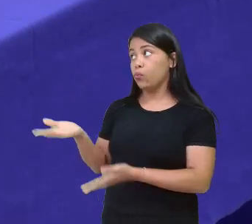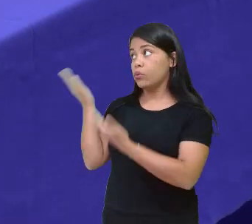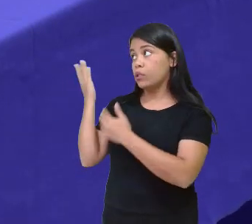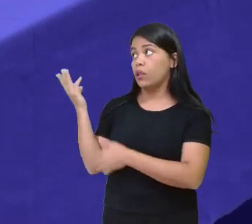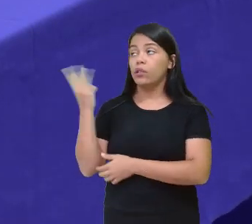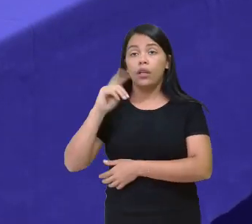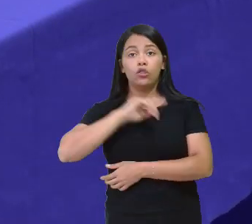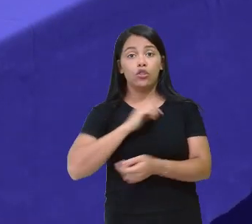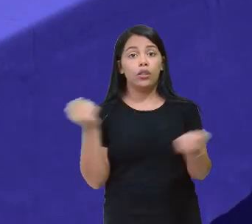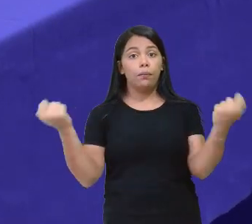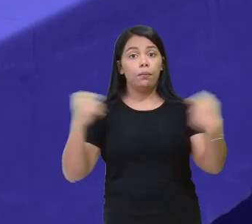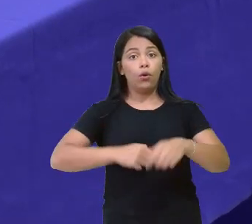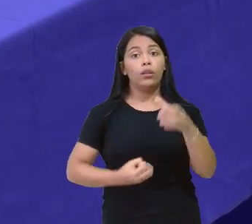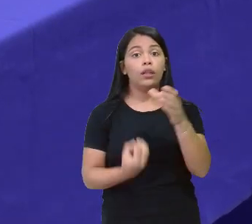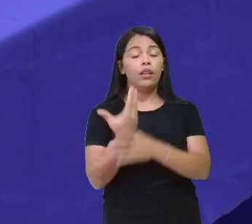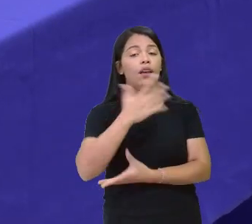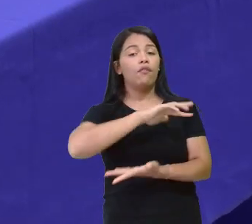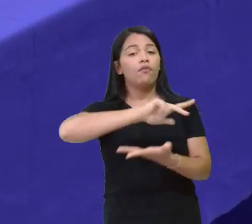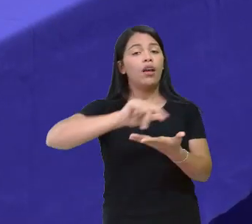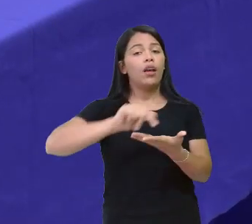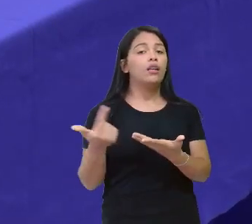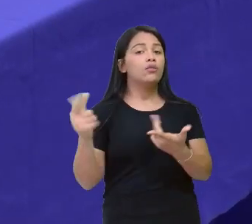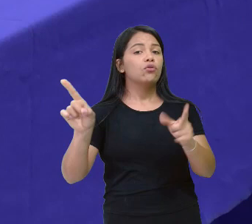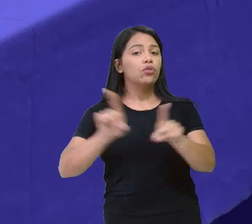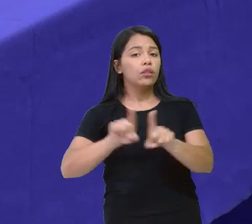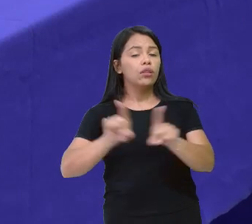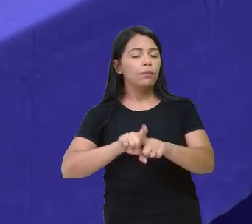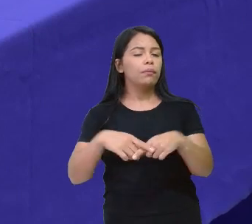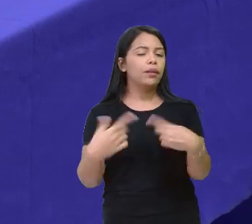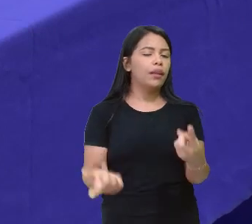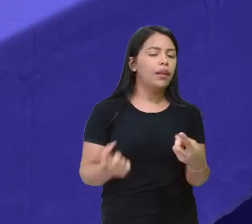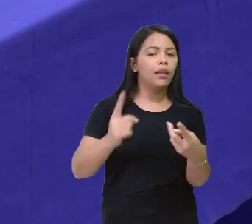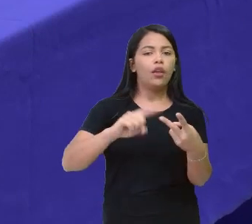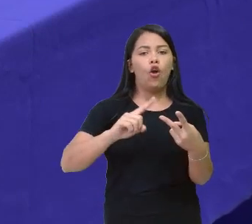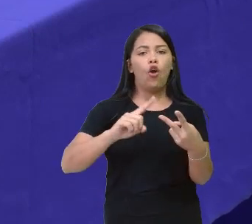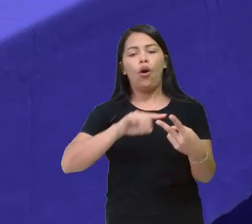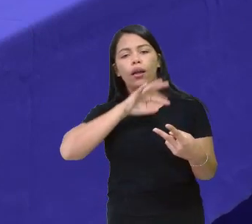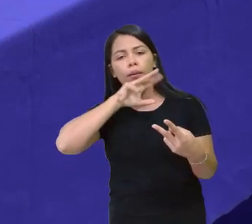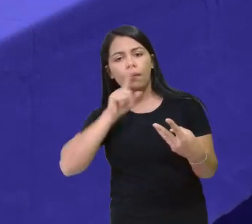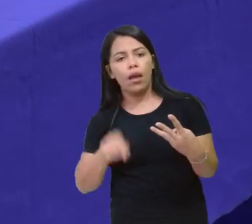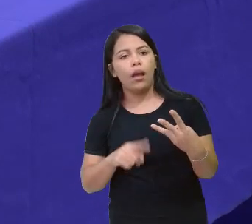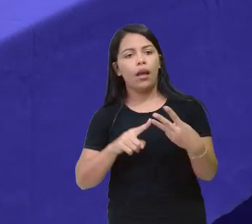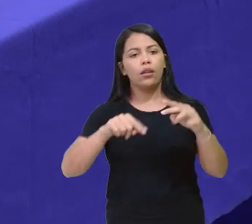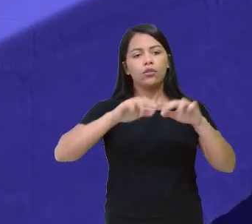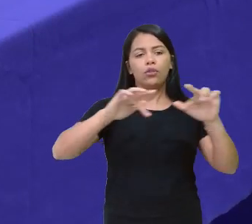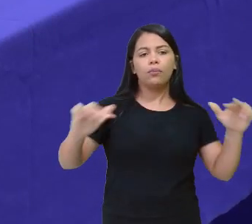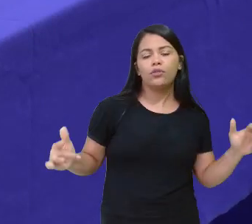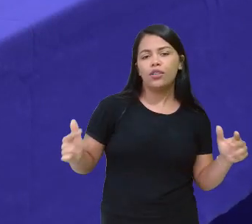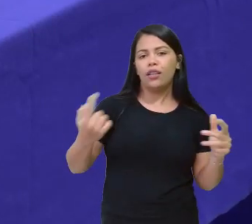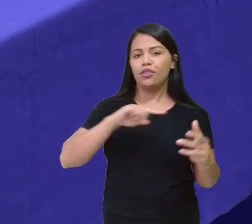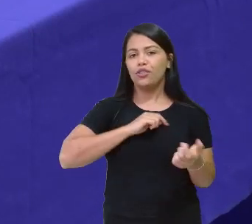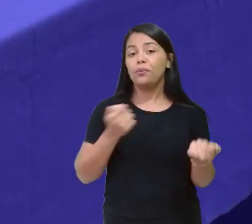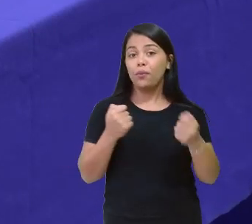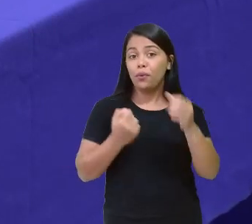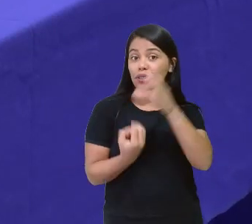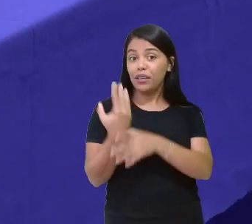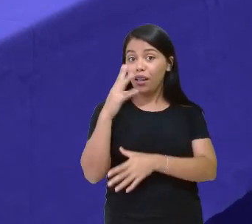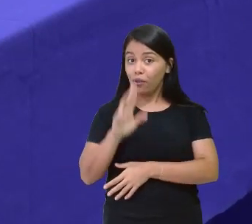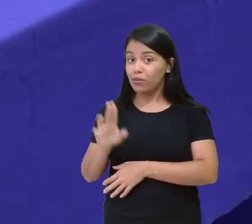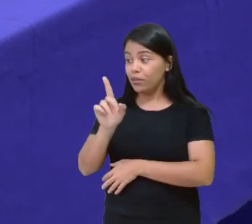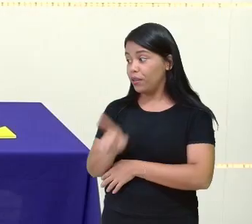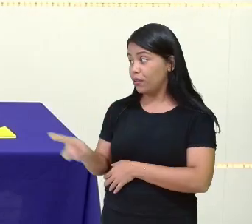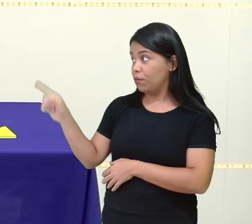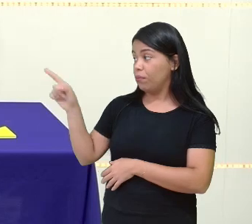outras figuras planas e também vários objetos, animais, é possível formar com elas. E